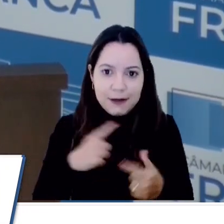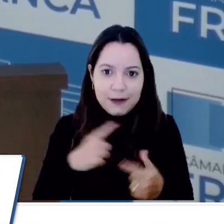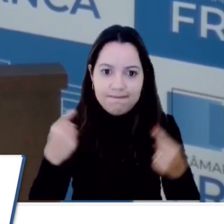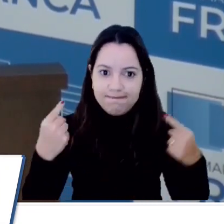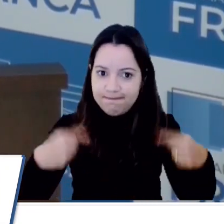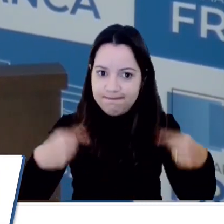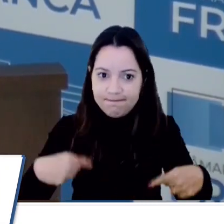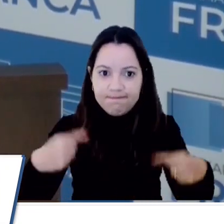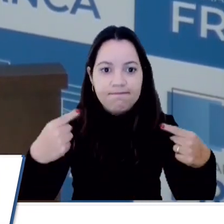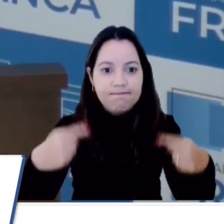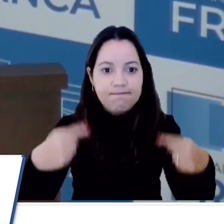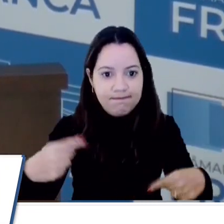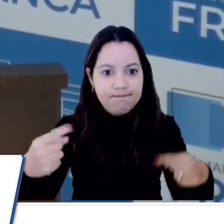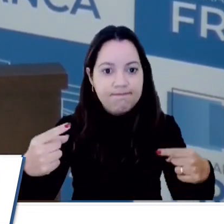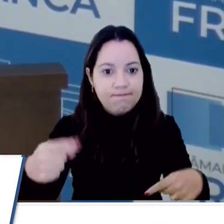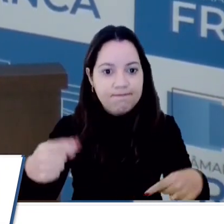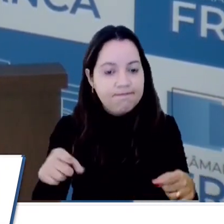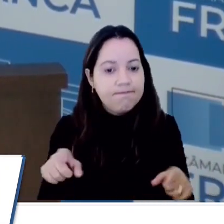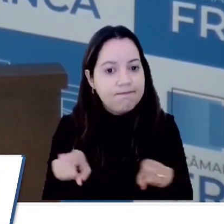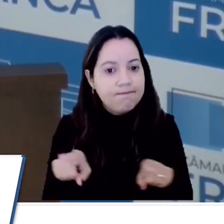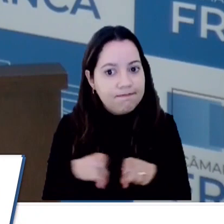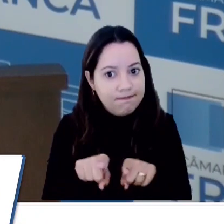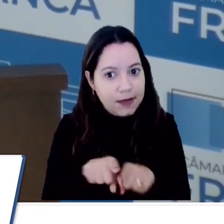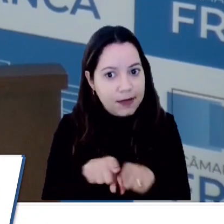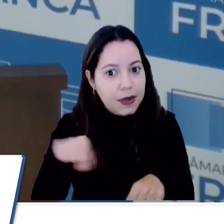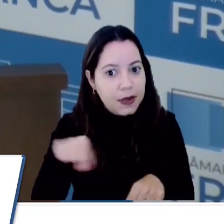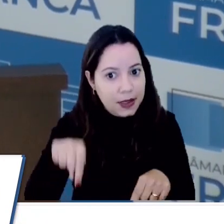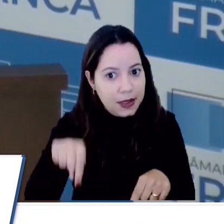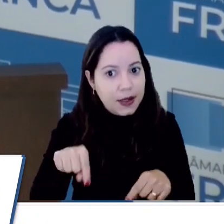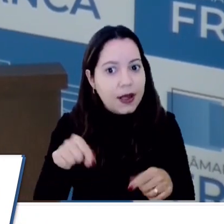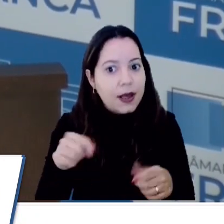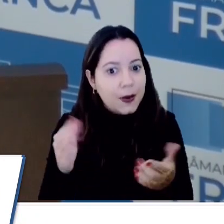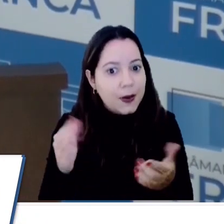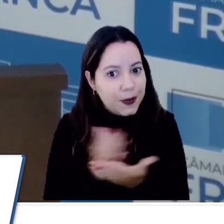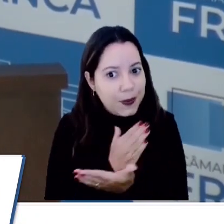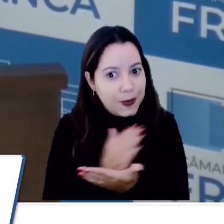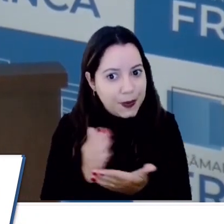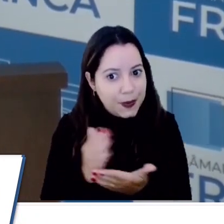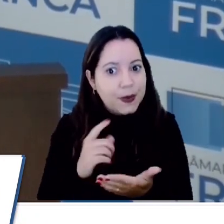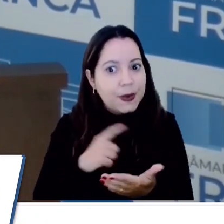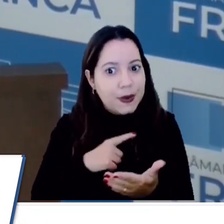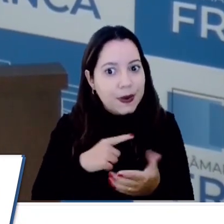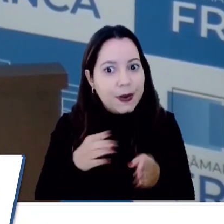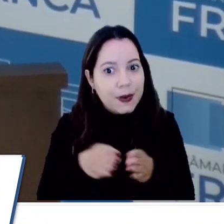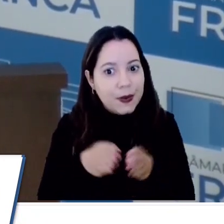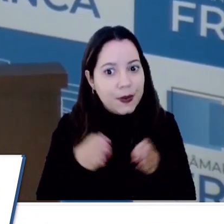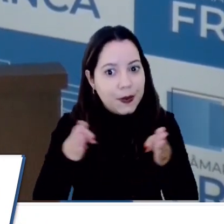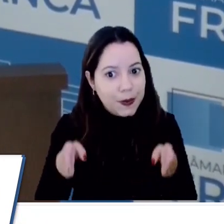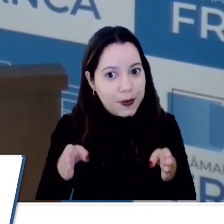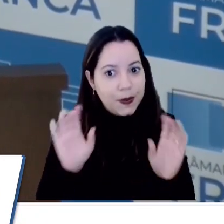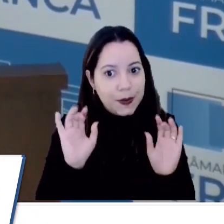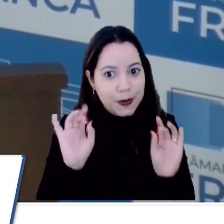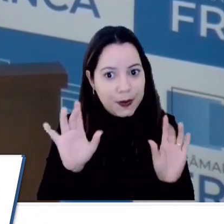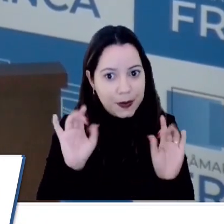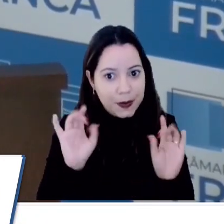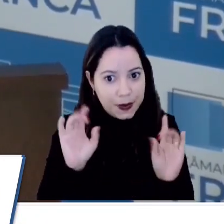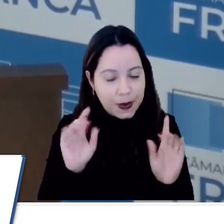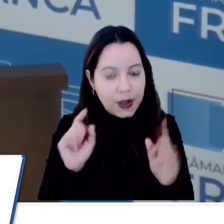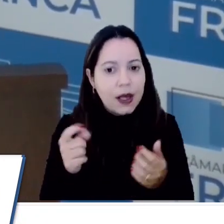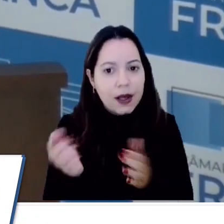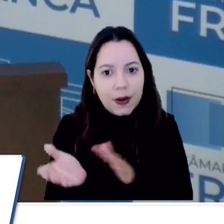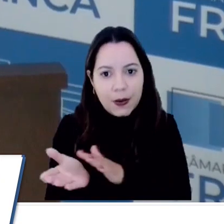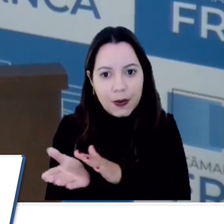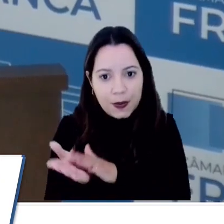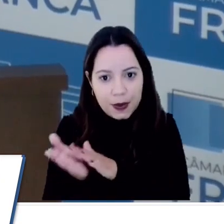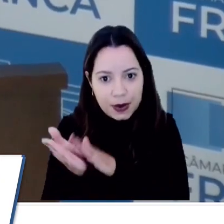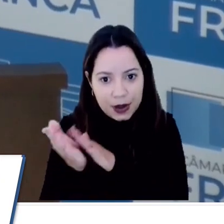a gente alguns momentos ímpares como esses. Fazer uma homenagem hoje para a tia Ivone, eternizar o nome da tia